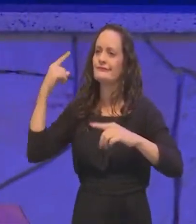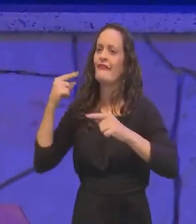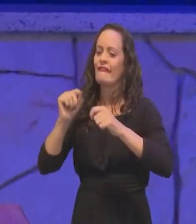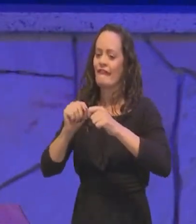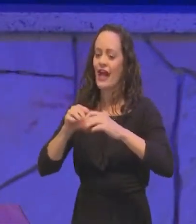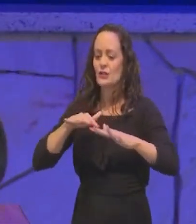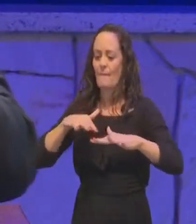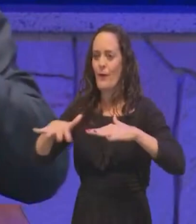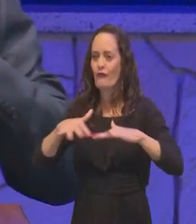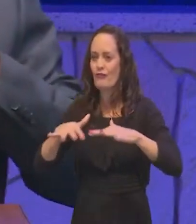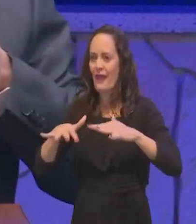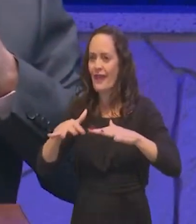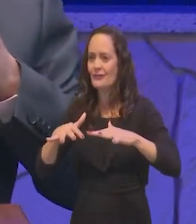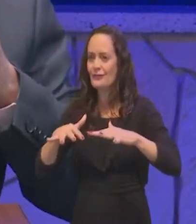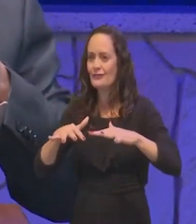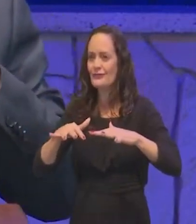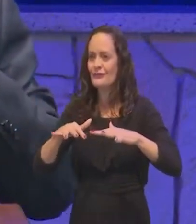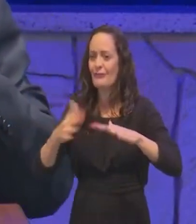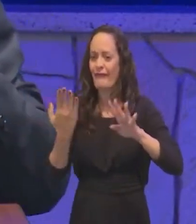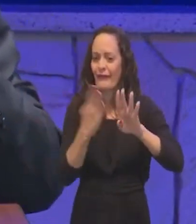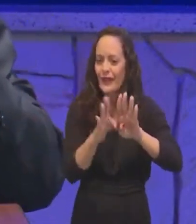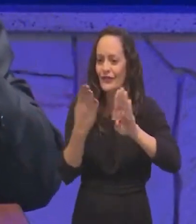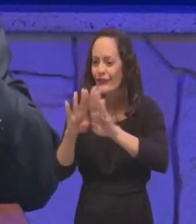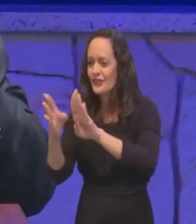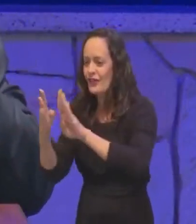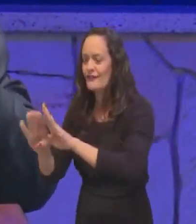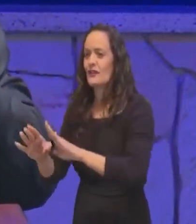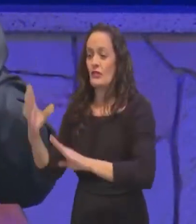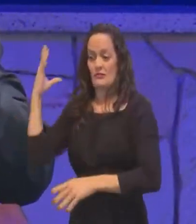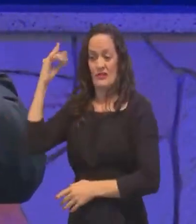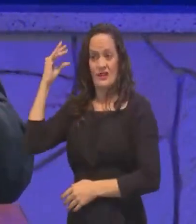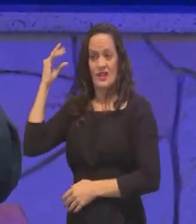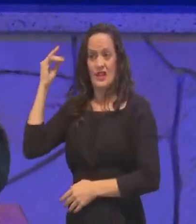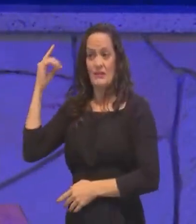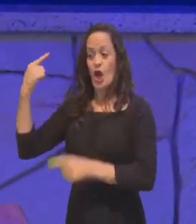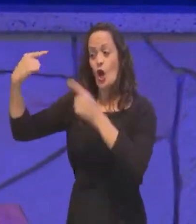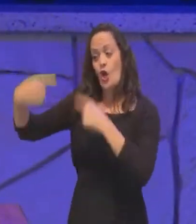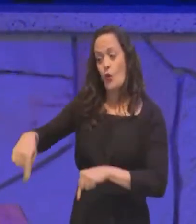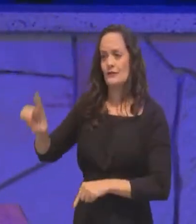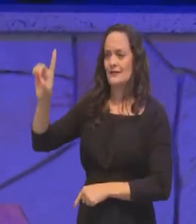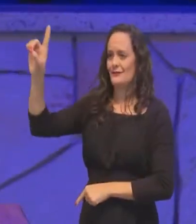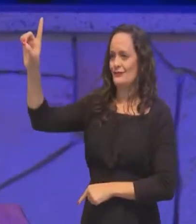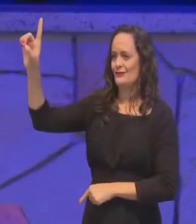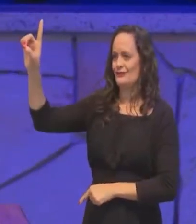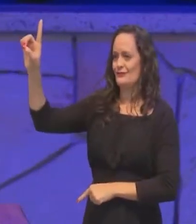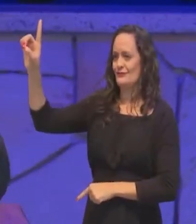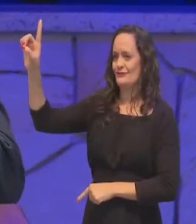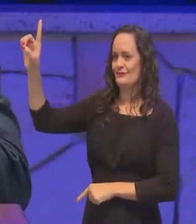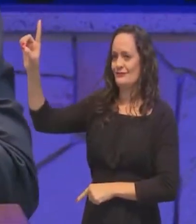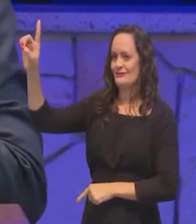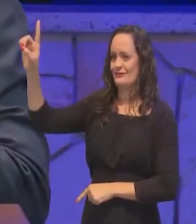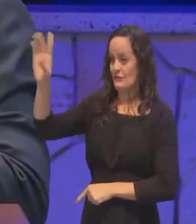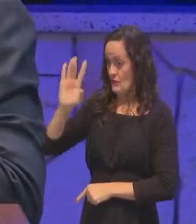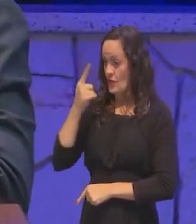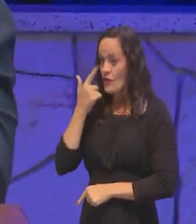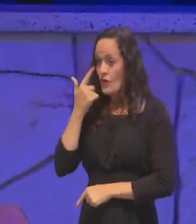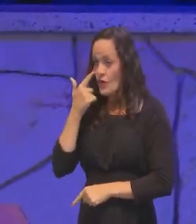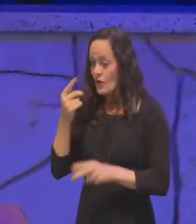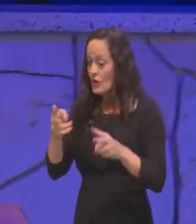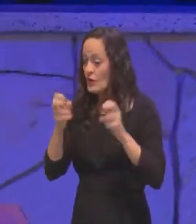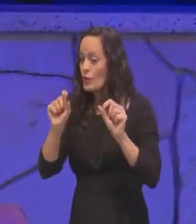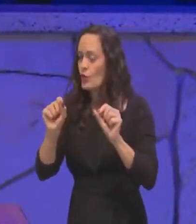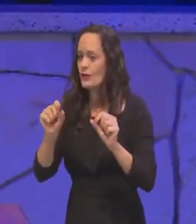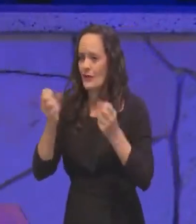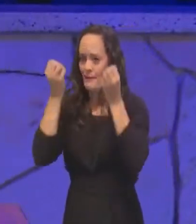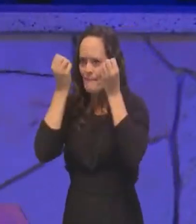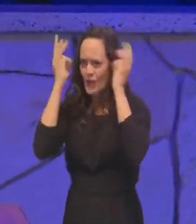que desde a fundação do mundo tem lutado contra a obra de Deus. Perceba que quando